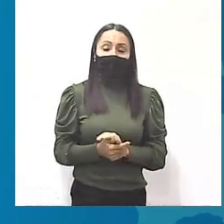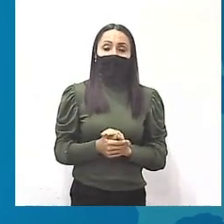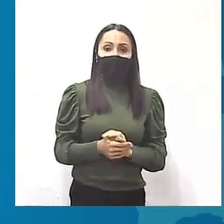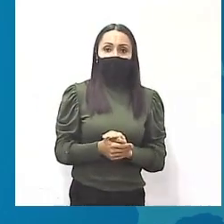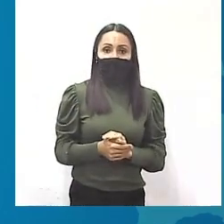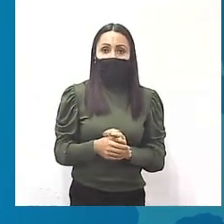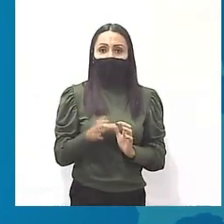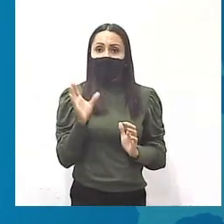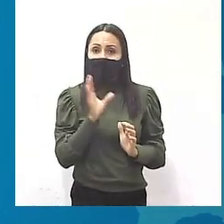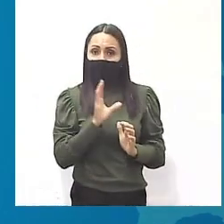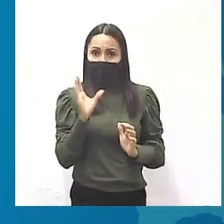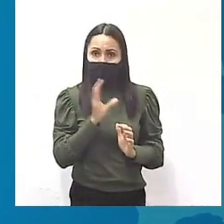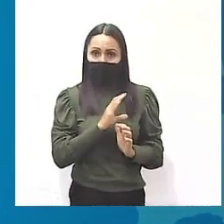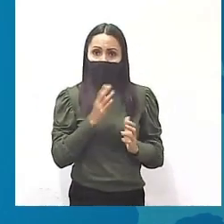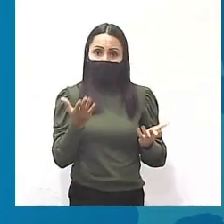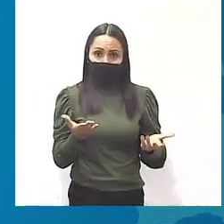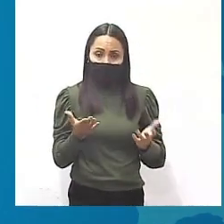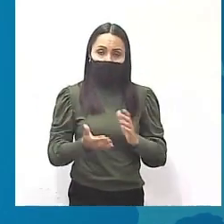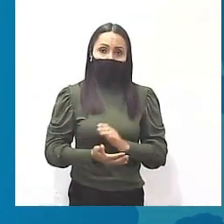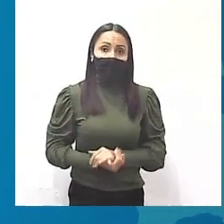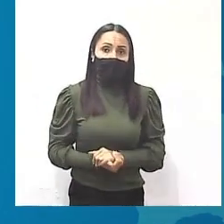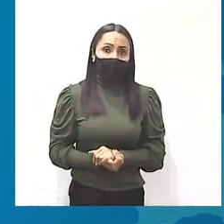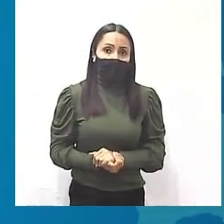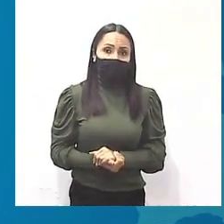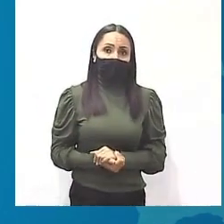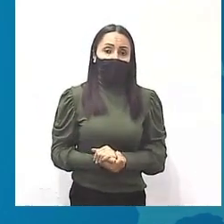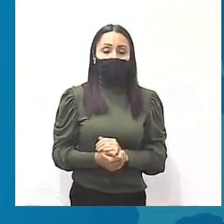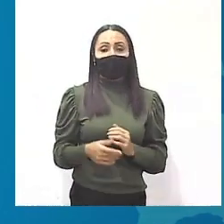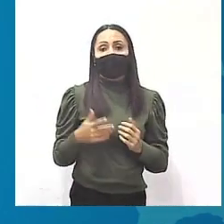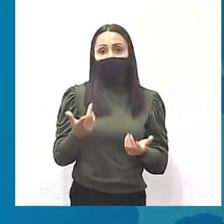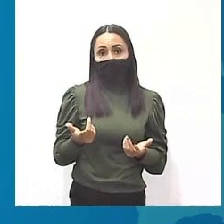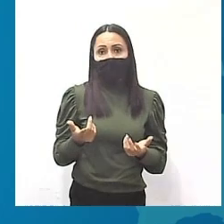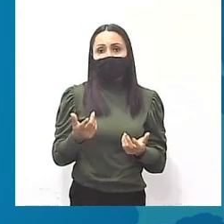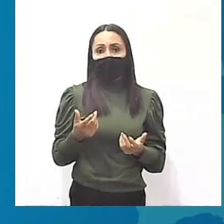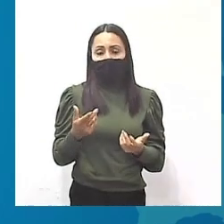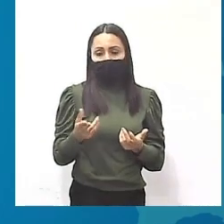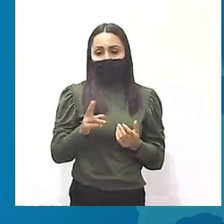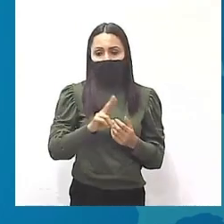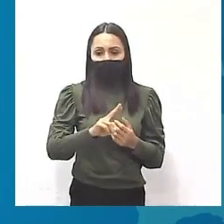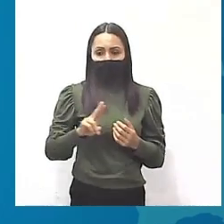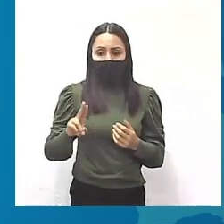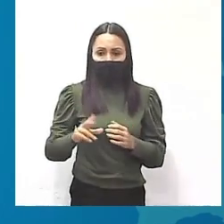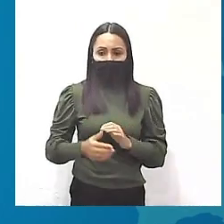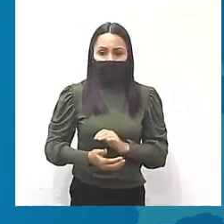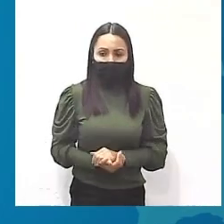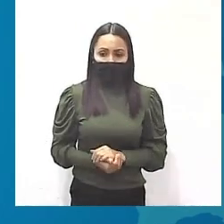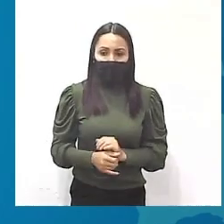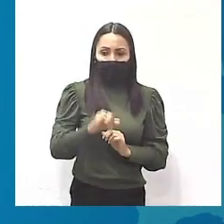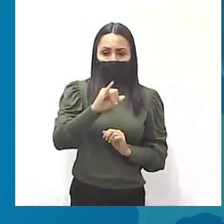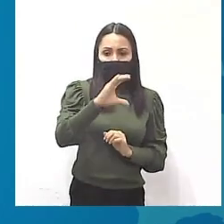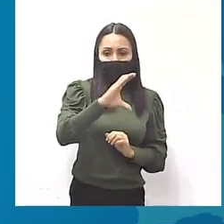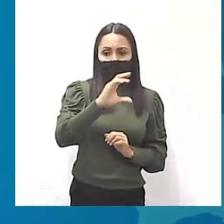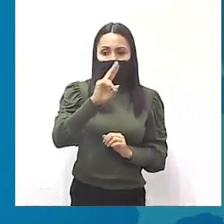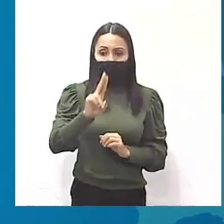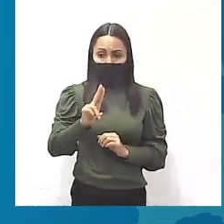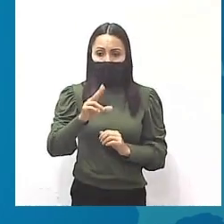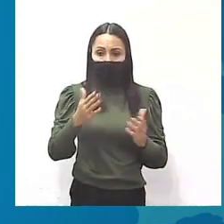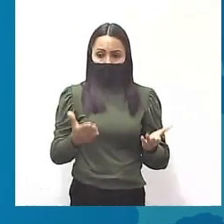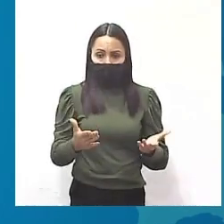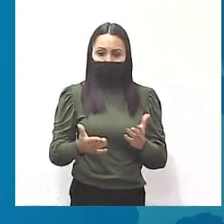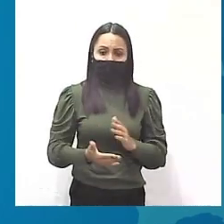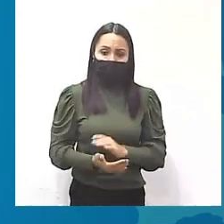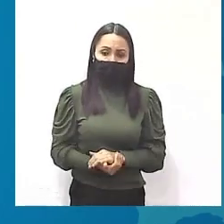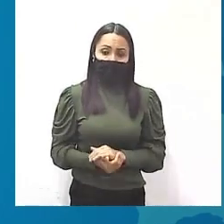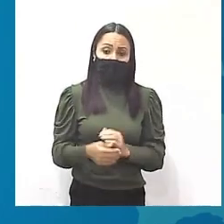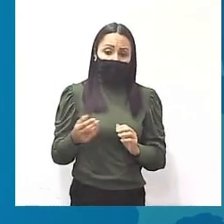essas ilhas aí de calor, né? As ilhas de calor, como a gente vai chamar de ilhas de calor urbano, ICU,